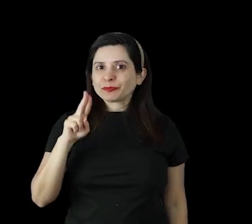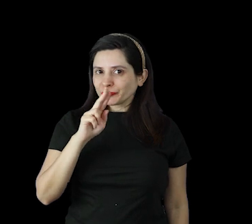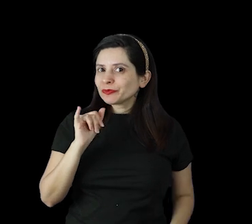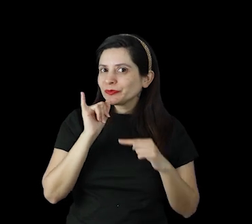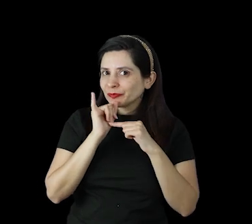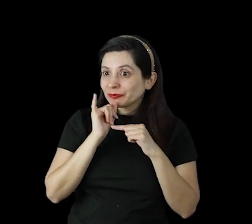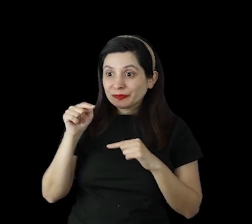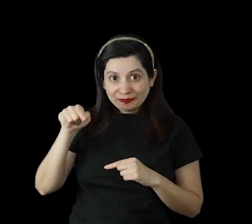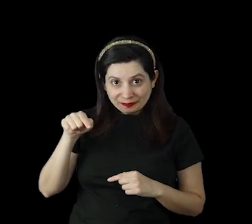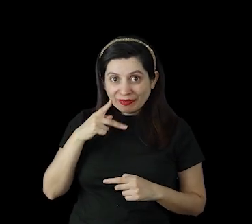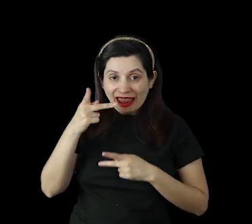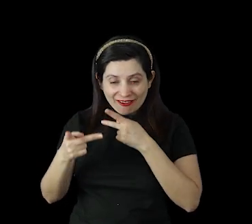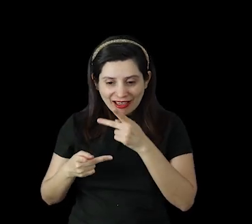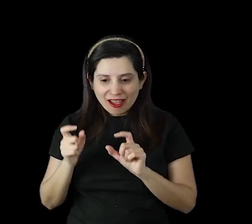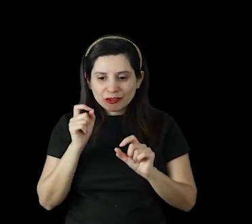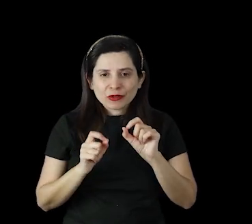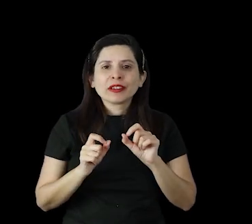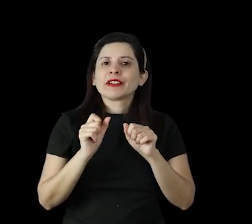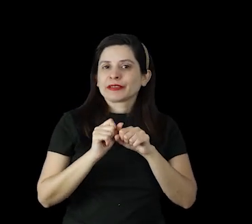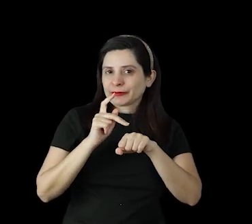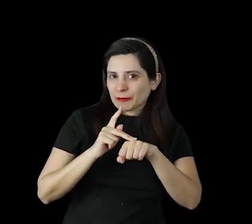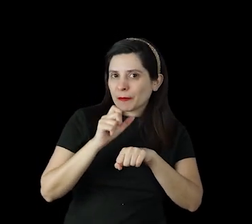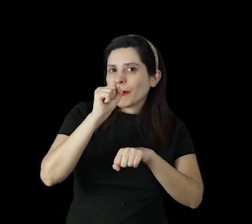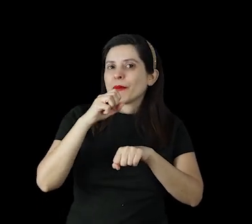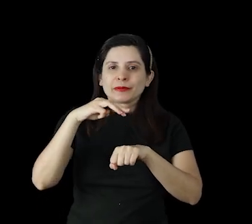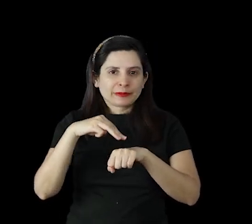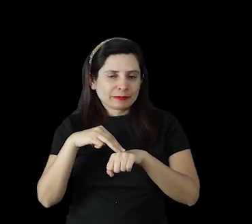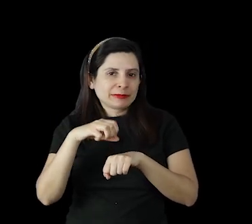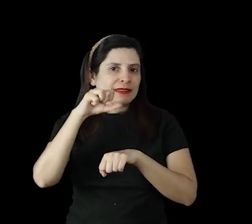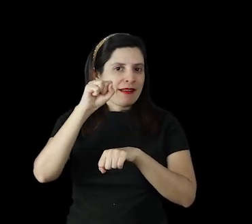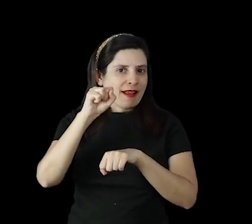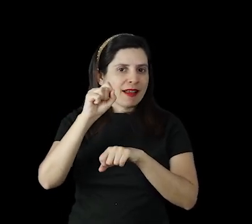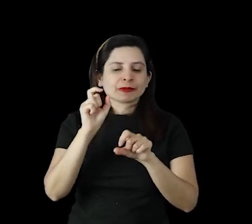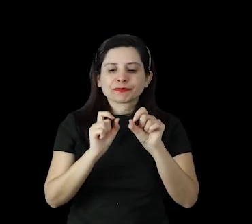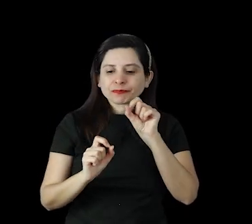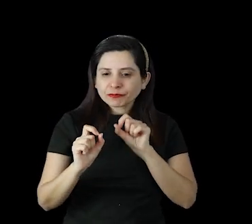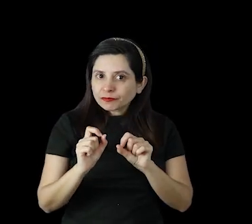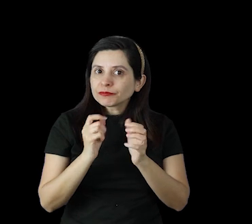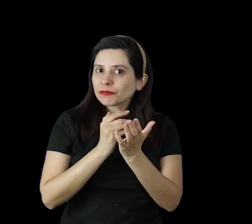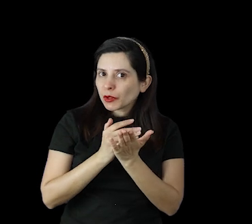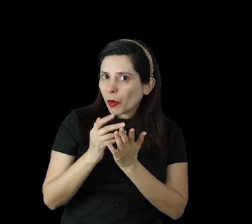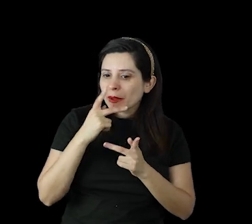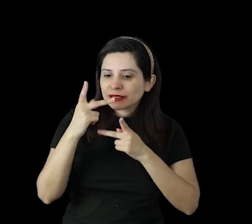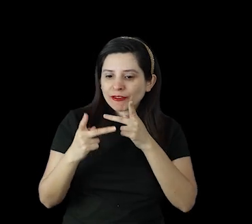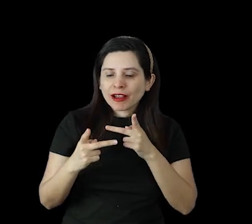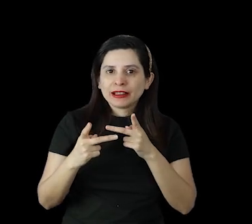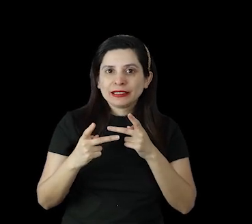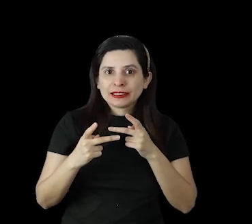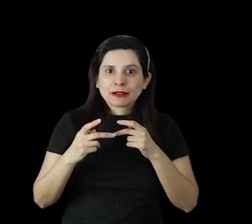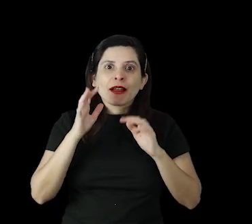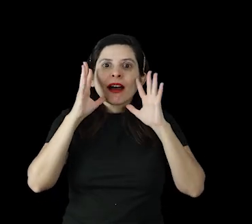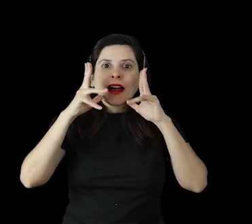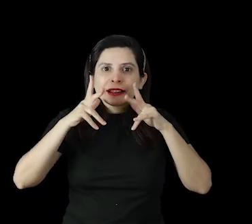ela dizia, é igual quando se faz graduação, um mestrado, alguma coisa, você começa falando sobre o elefante, mas